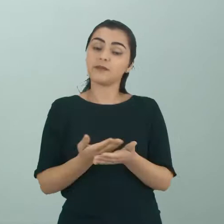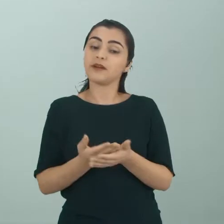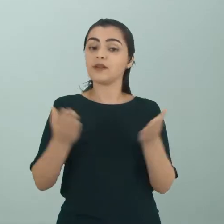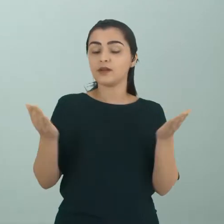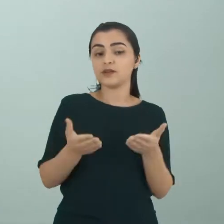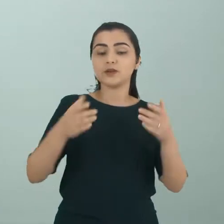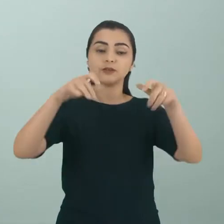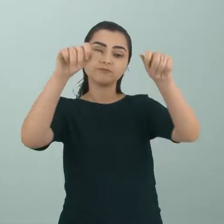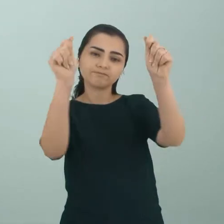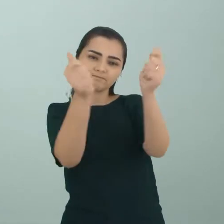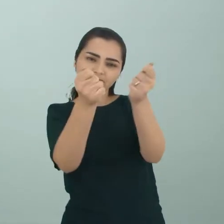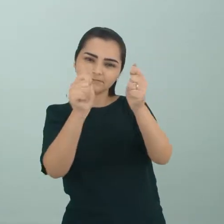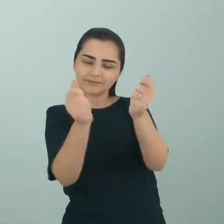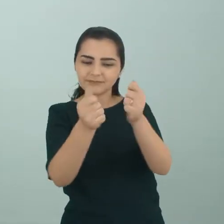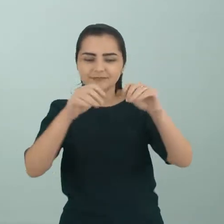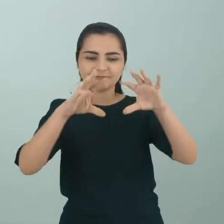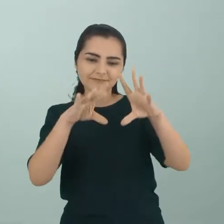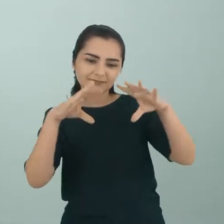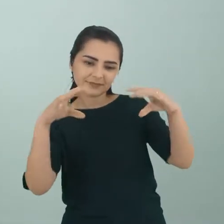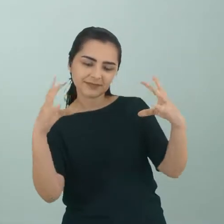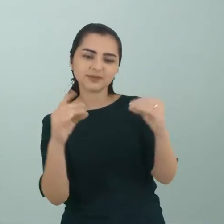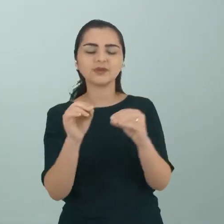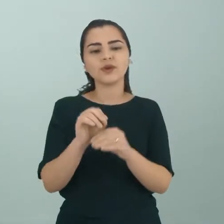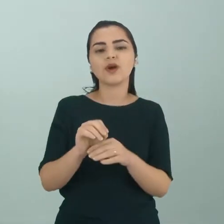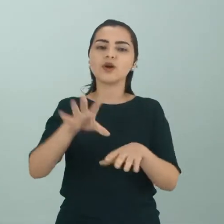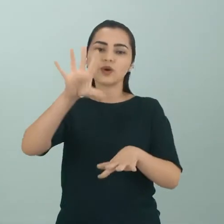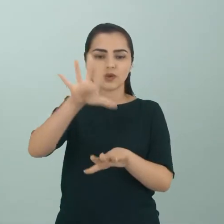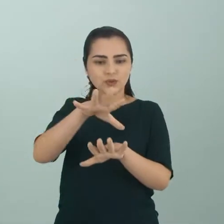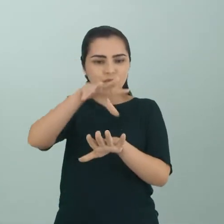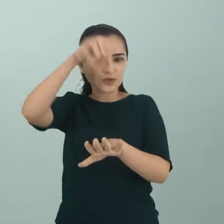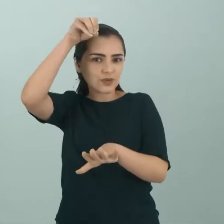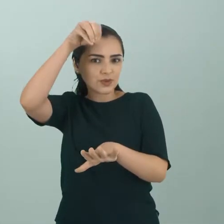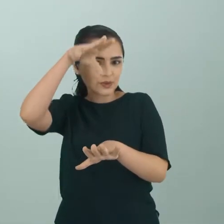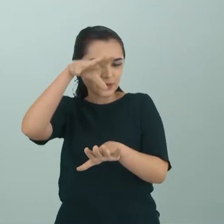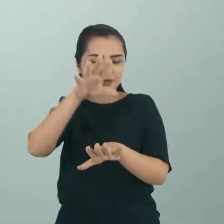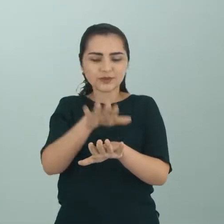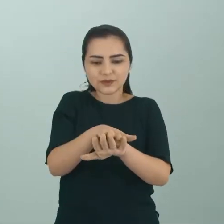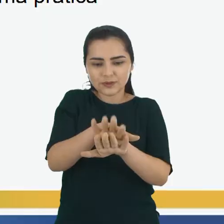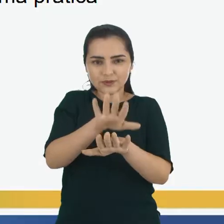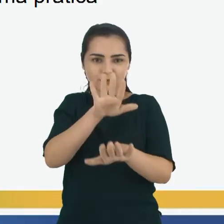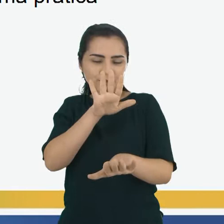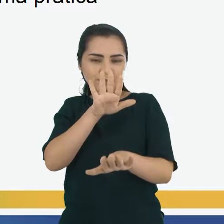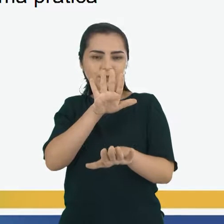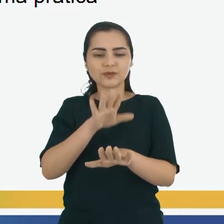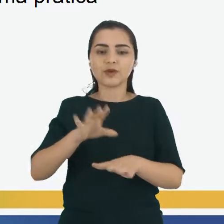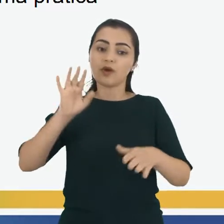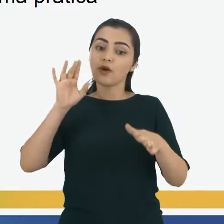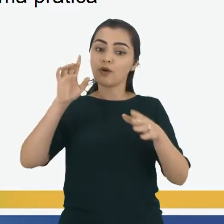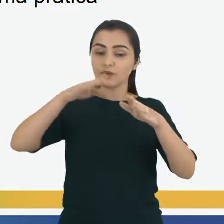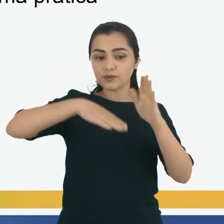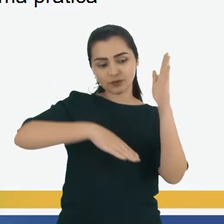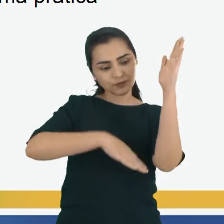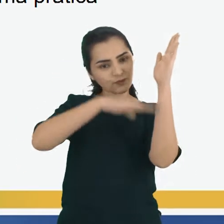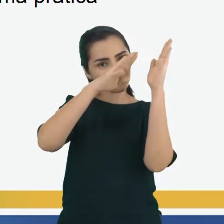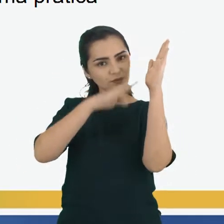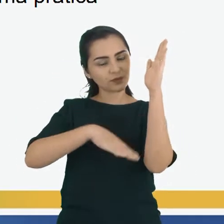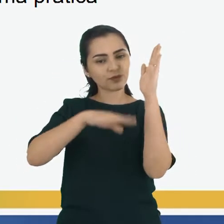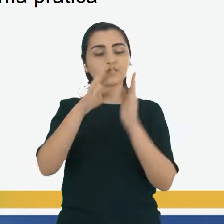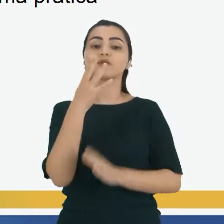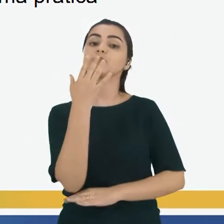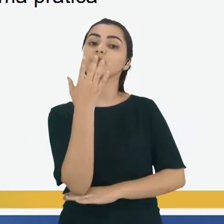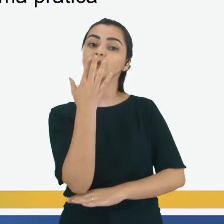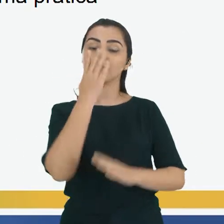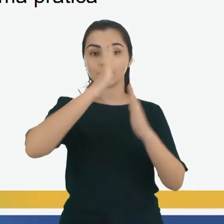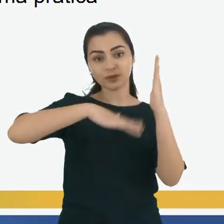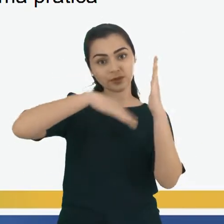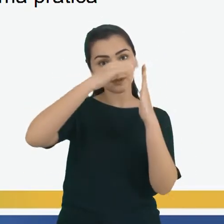é modelagem e escultura, luz, volume e cor. E nós vamos começar falando de modelagem.